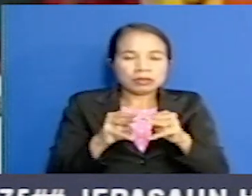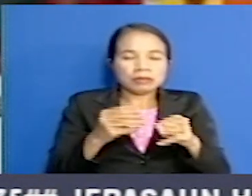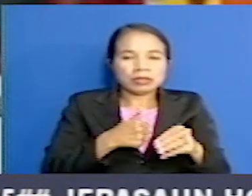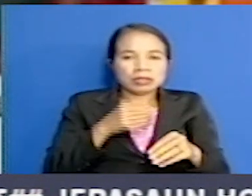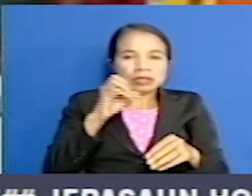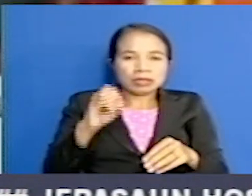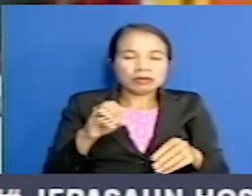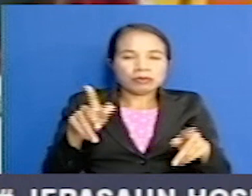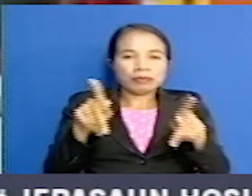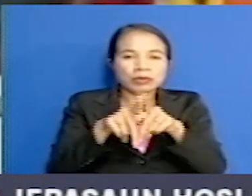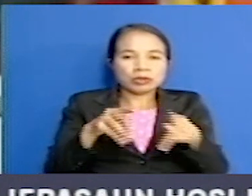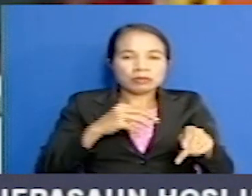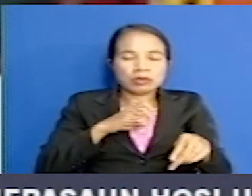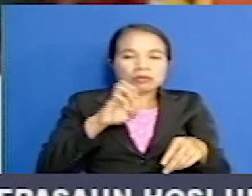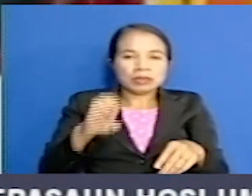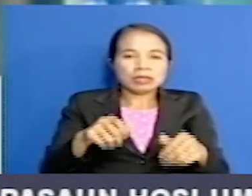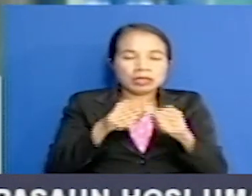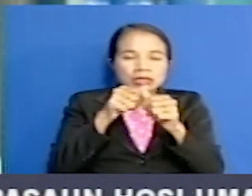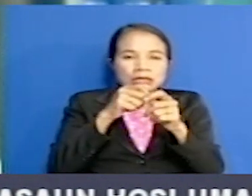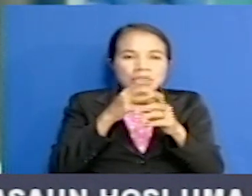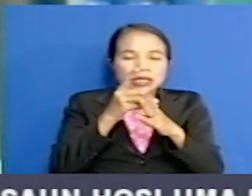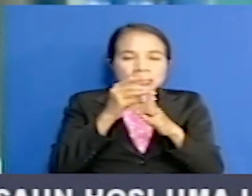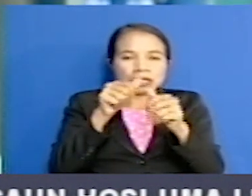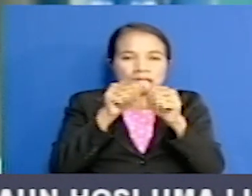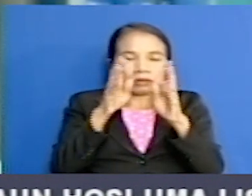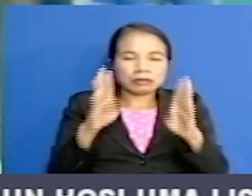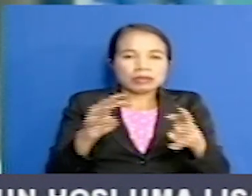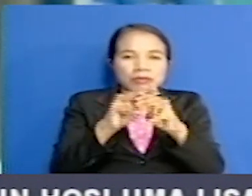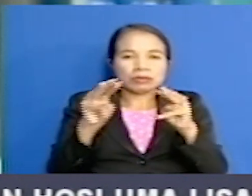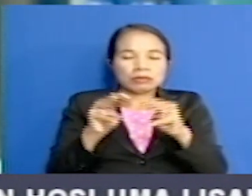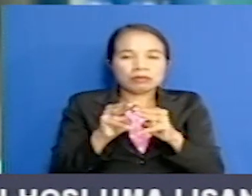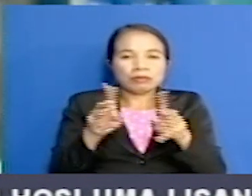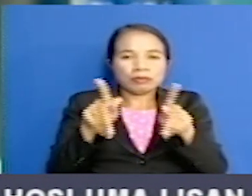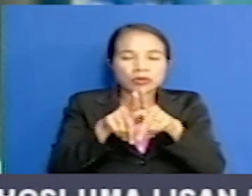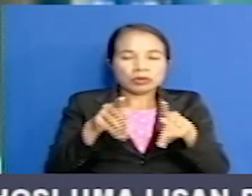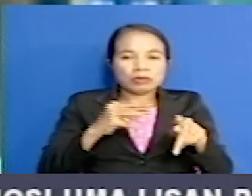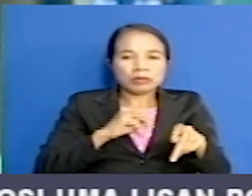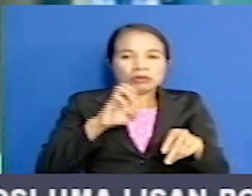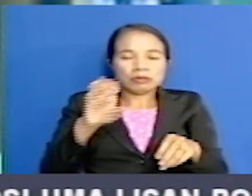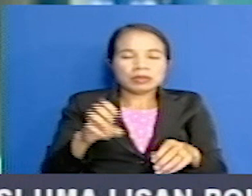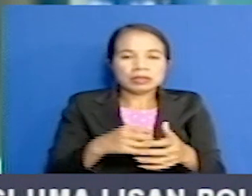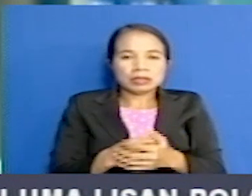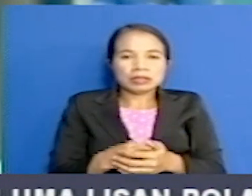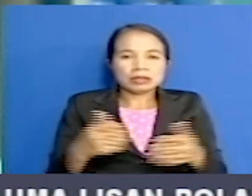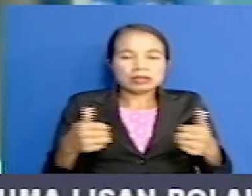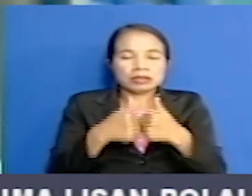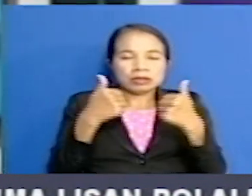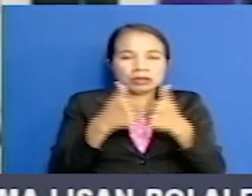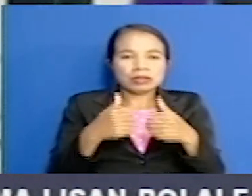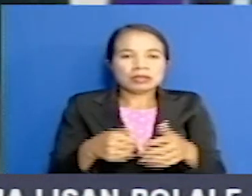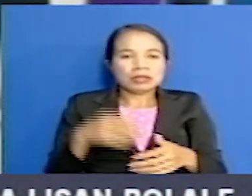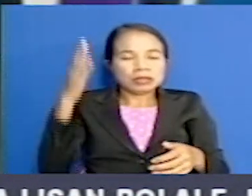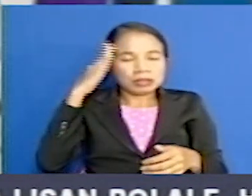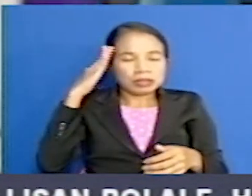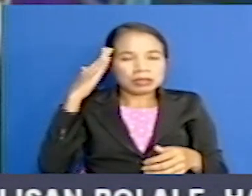Ainaro. Administrador posto Maubici, Luiz Casimiro Lopes, e abertura jogo futsal, né? Russo jovens ira a tu